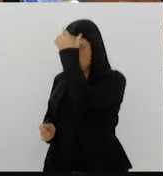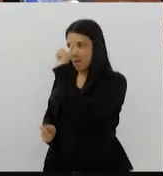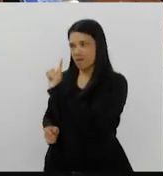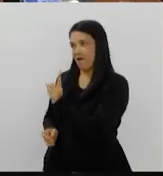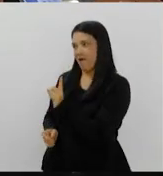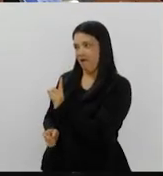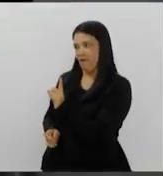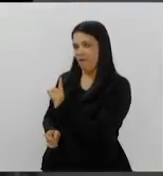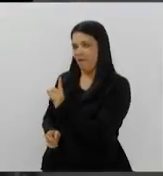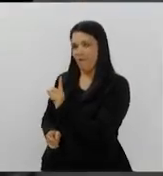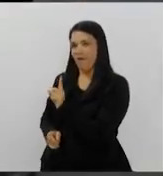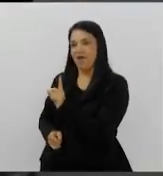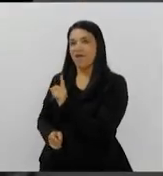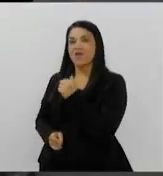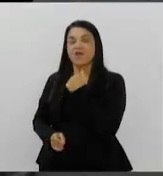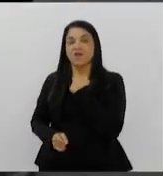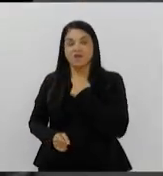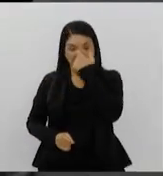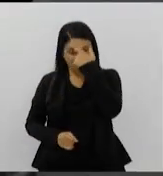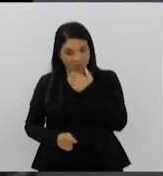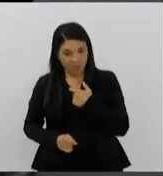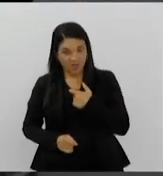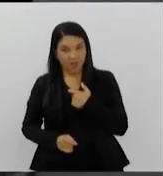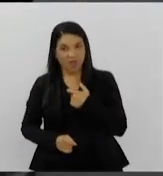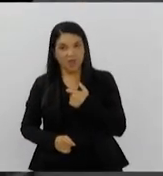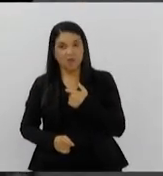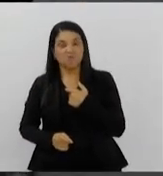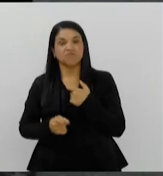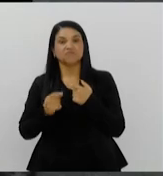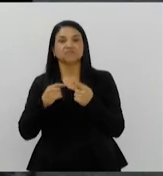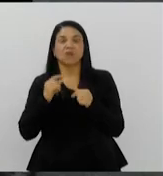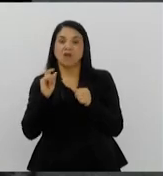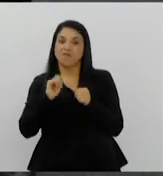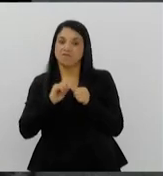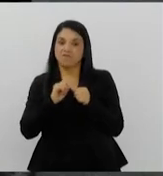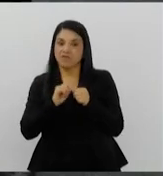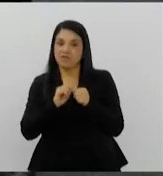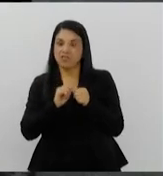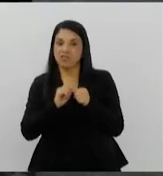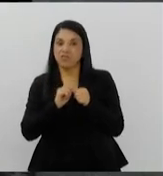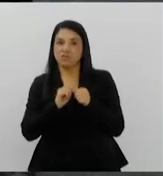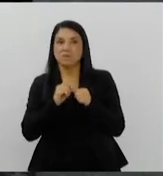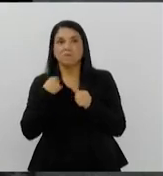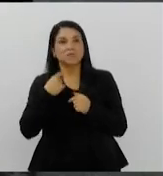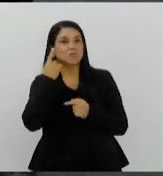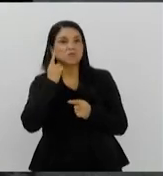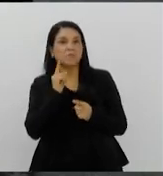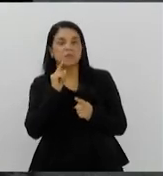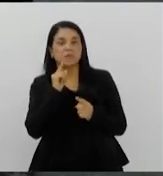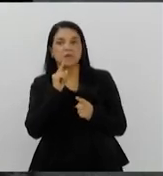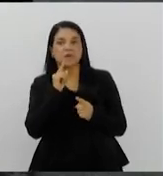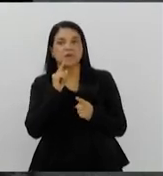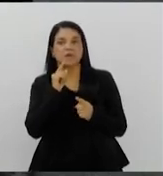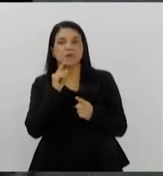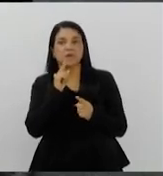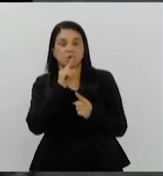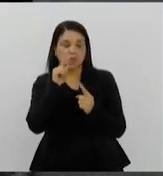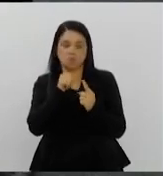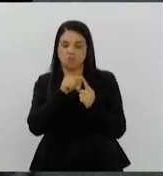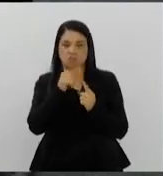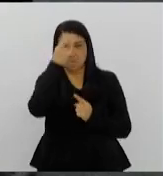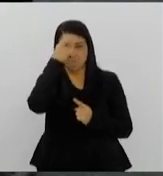Eu não fui o culpado. Eu fui o que fez sem pensar, e eu já falei isso para o presidente, para alguns colegas, não era o meu